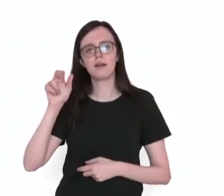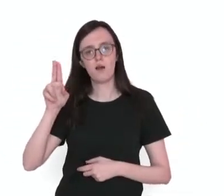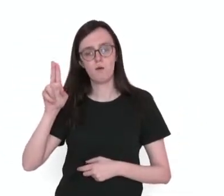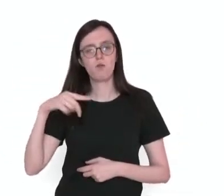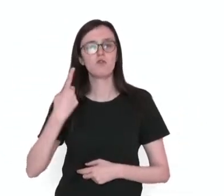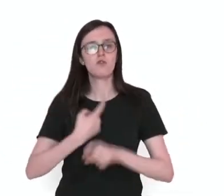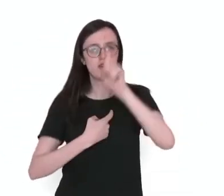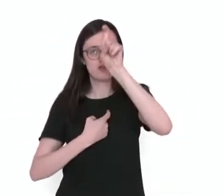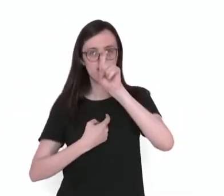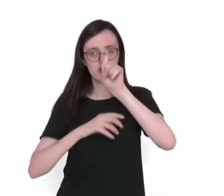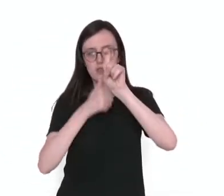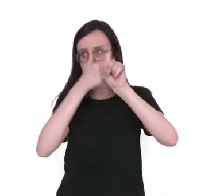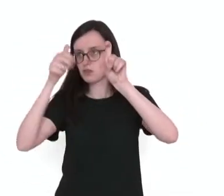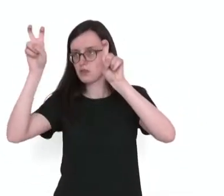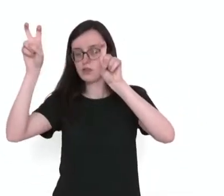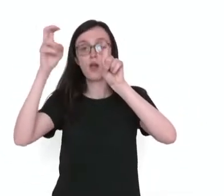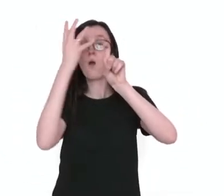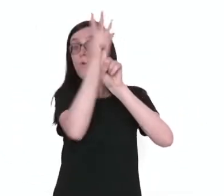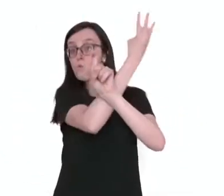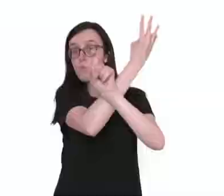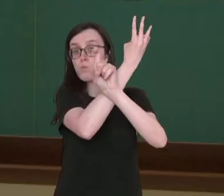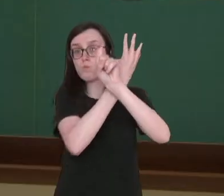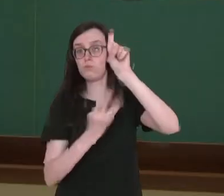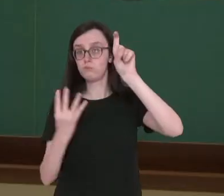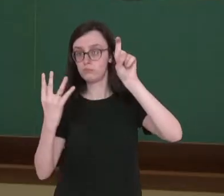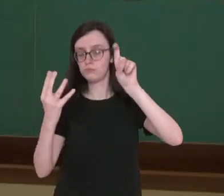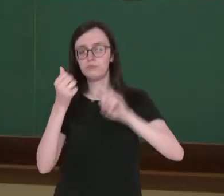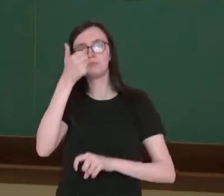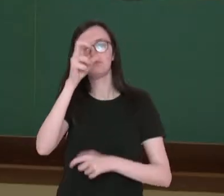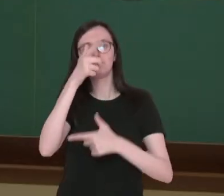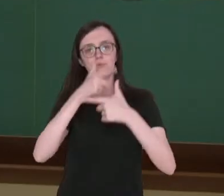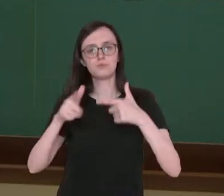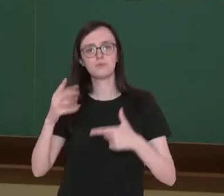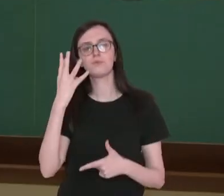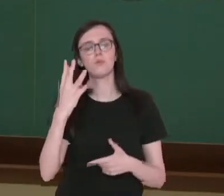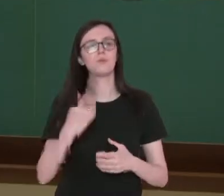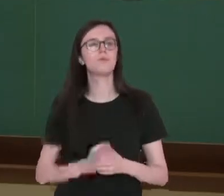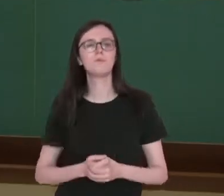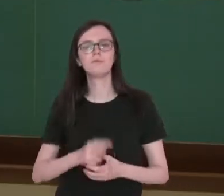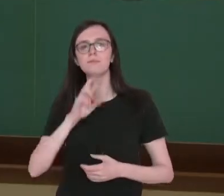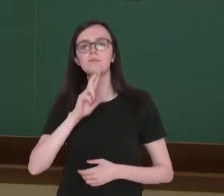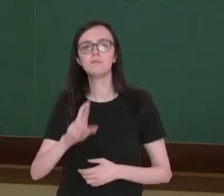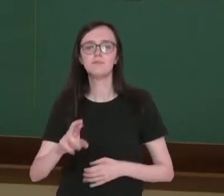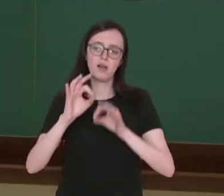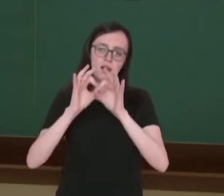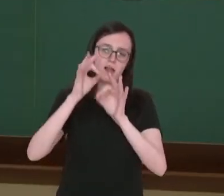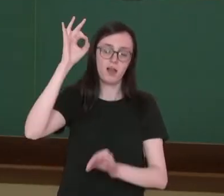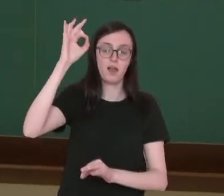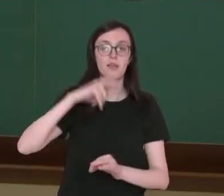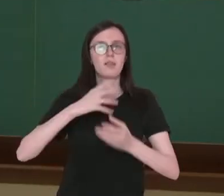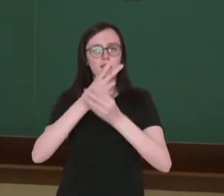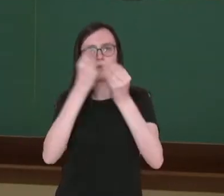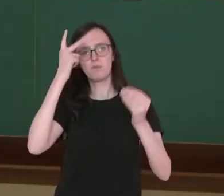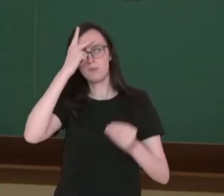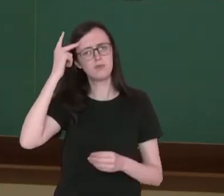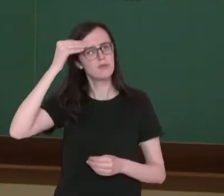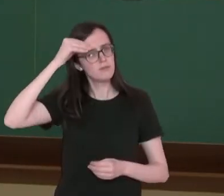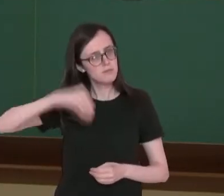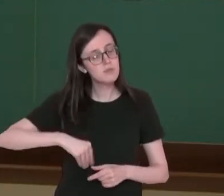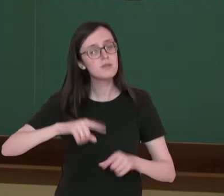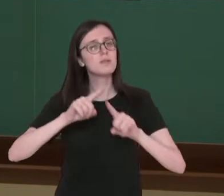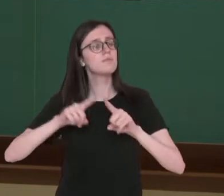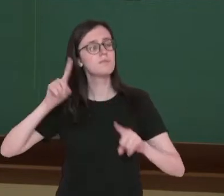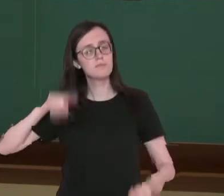o 4 dividindo, ficamos 15 dividido por 4. Aqui nós temos a divisão longa, e muita gente tem preguiça às vezes de resolver, mas